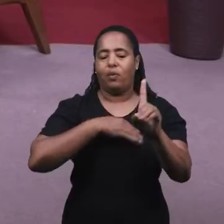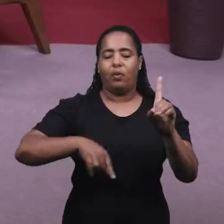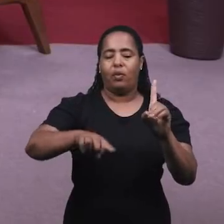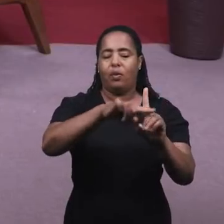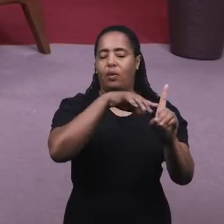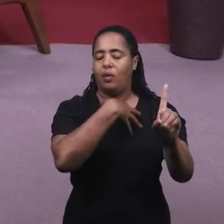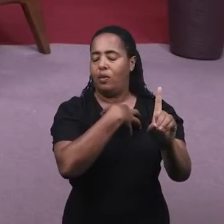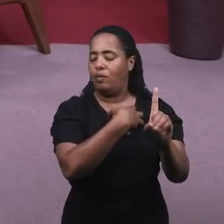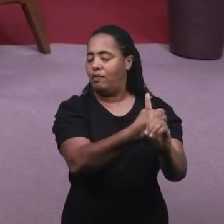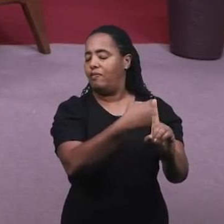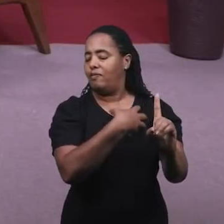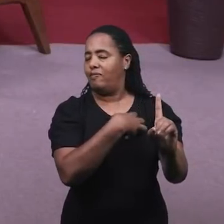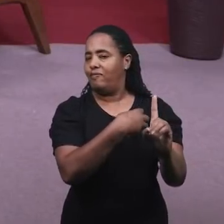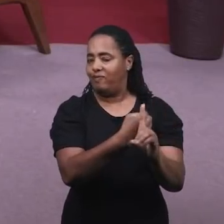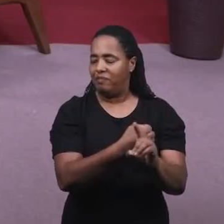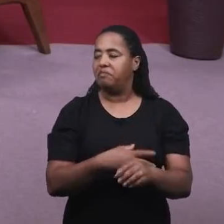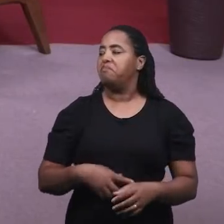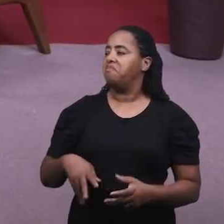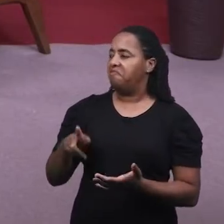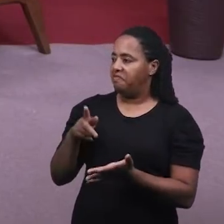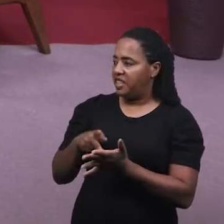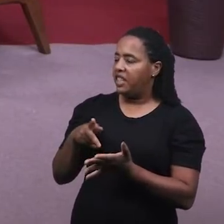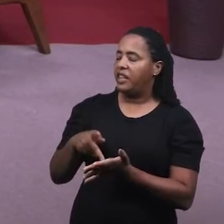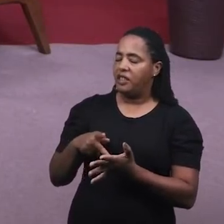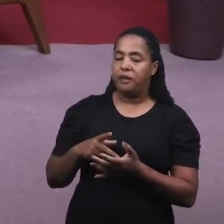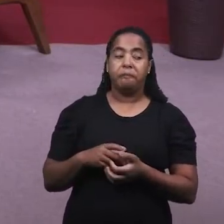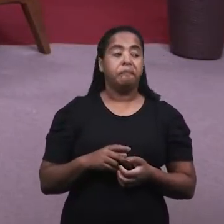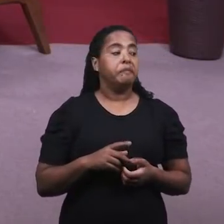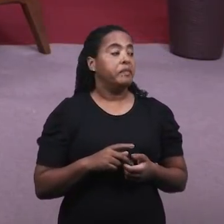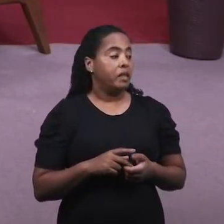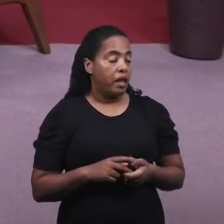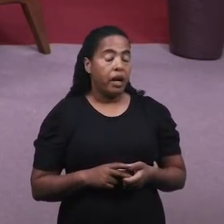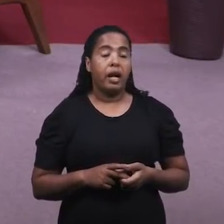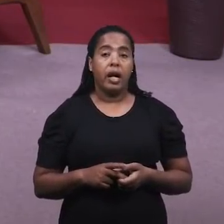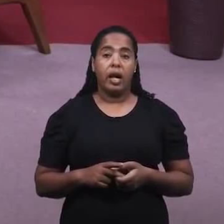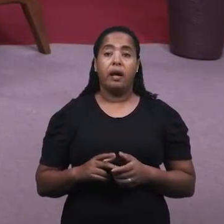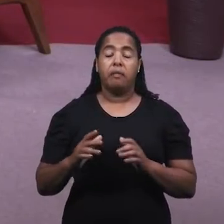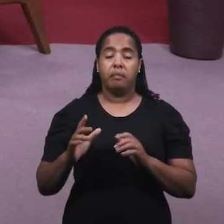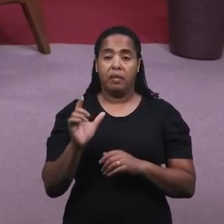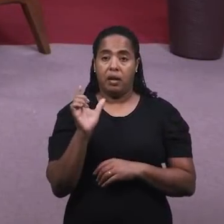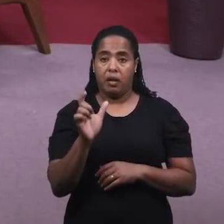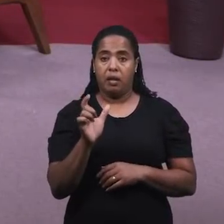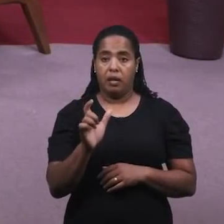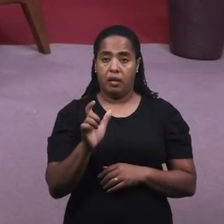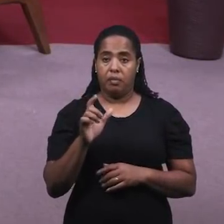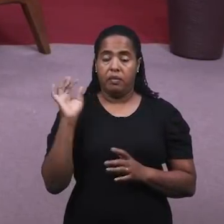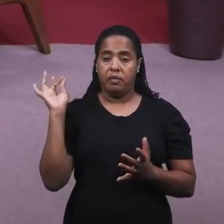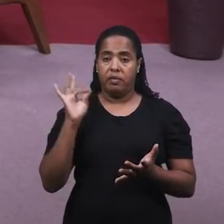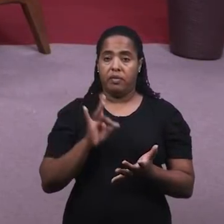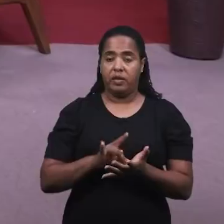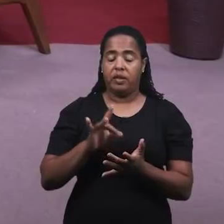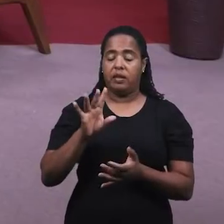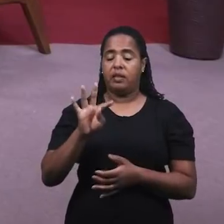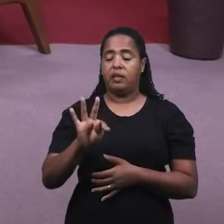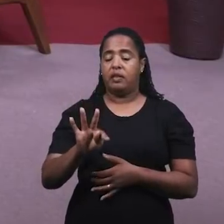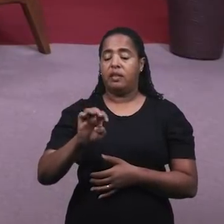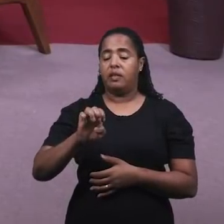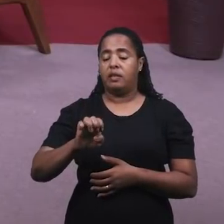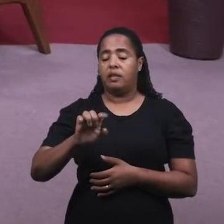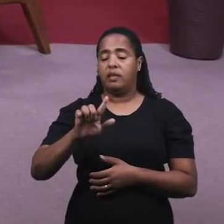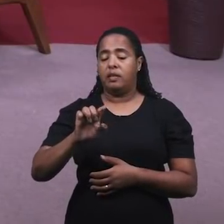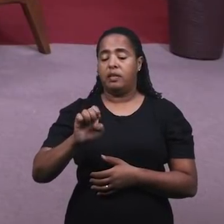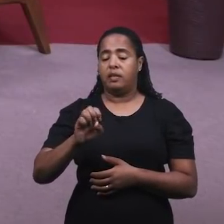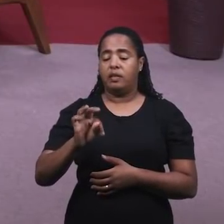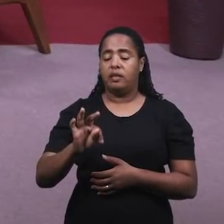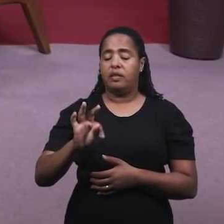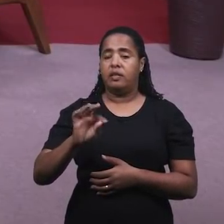Exatamente. Isso aí. É aquela palavra no original, né? tetelestai, que ele